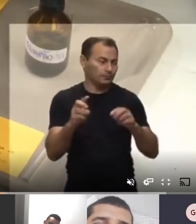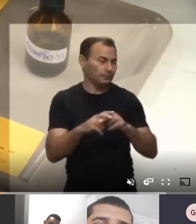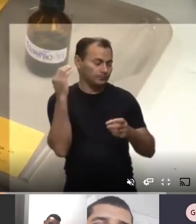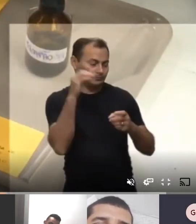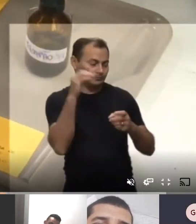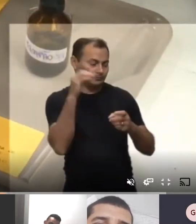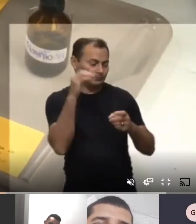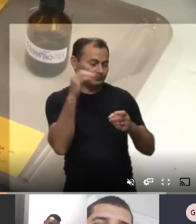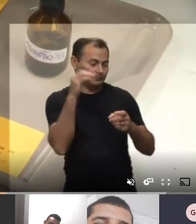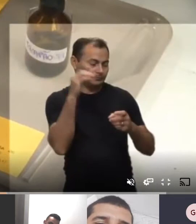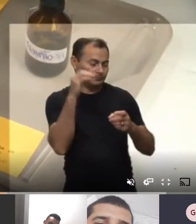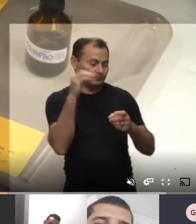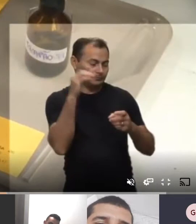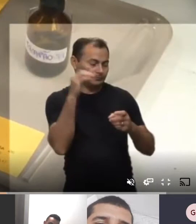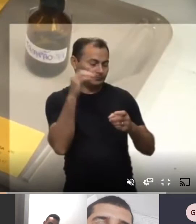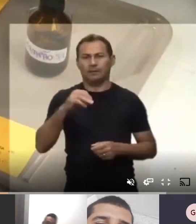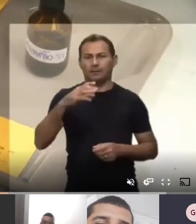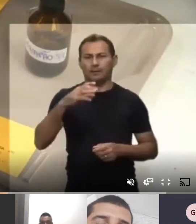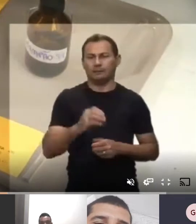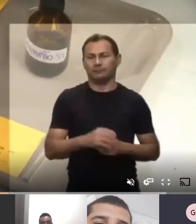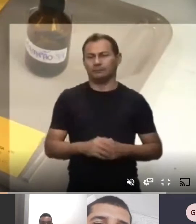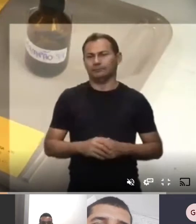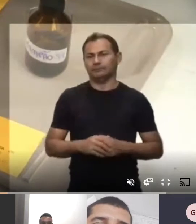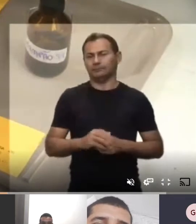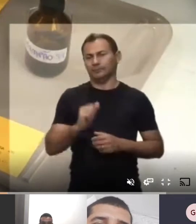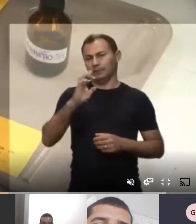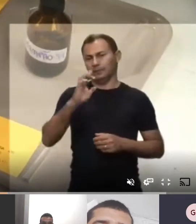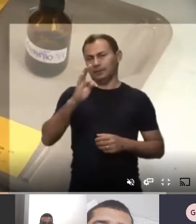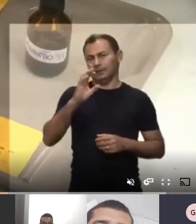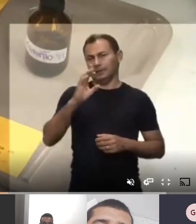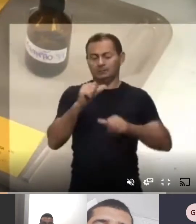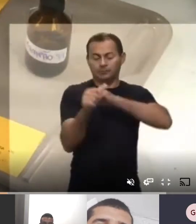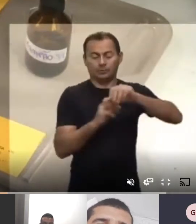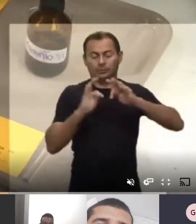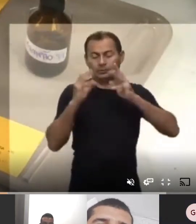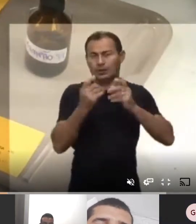Ele vai reagir um pouquinho, né? Vai ficar amarelo que nem na água.